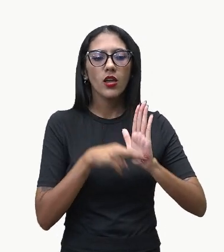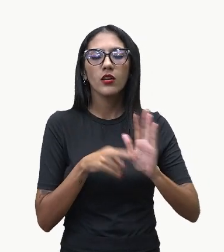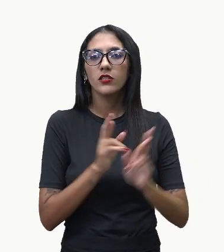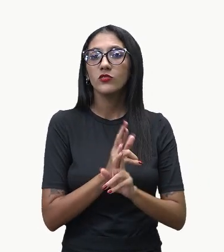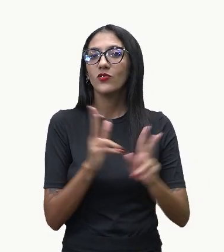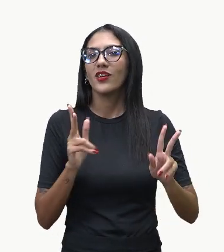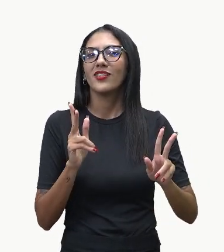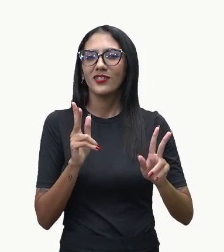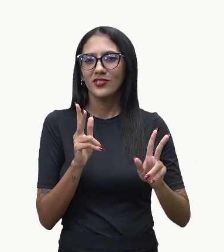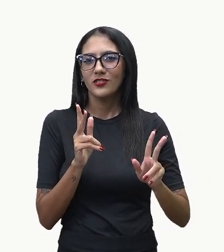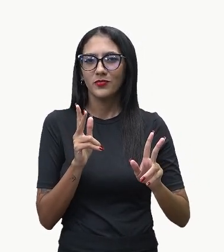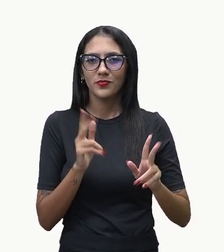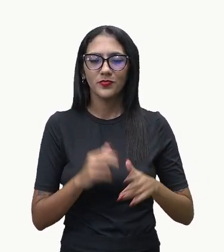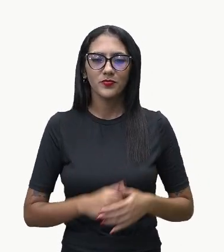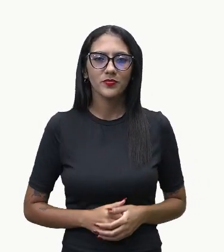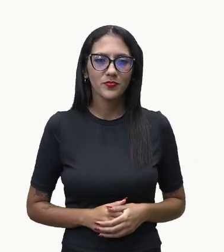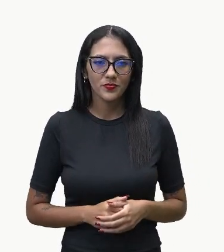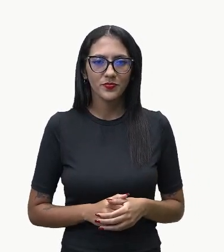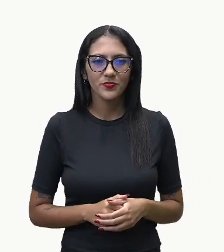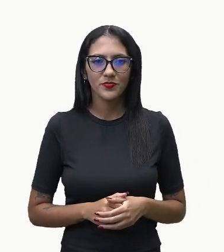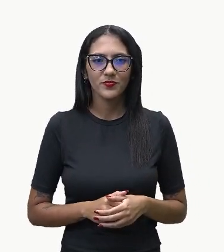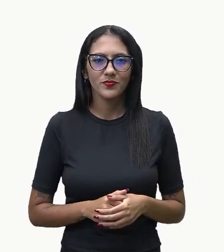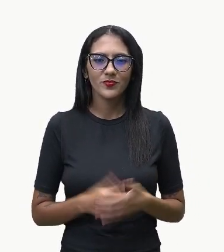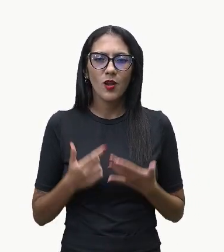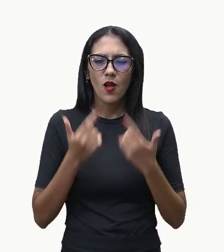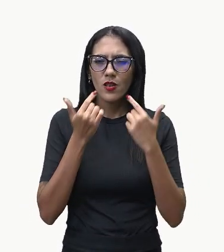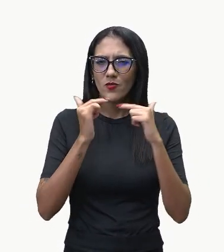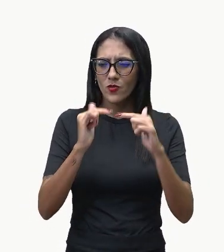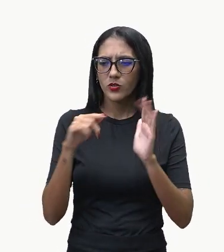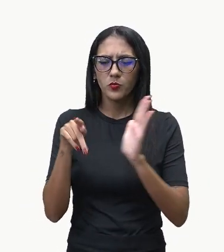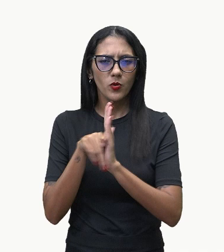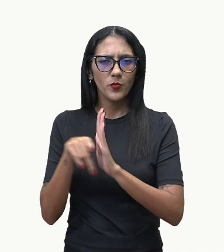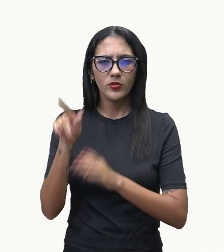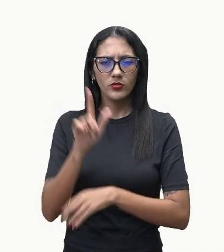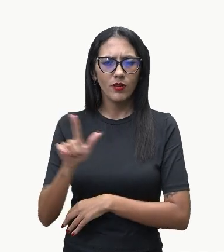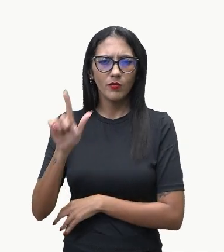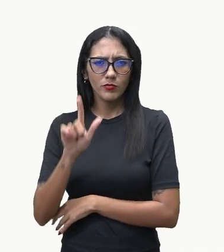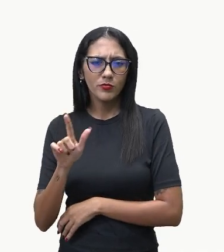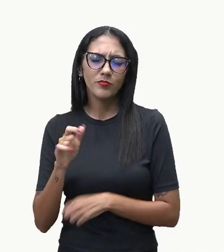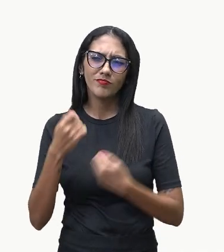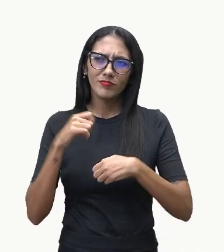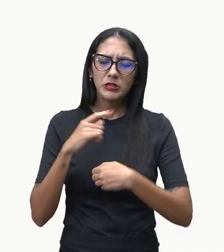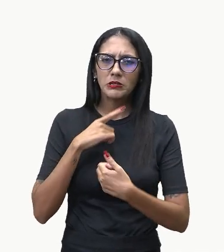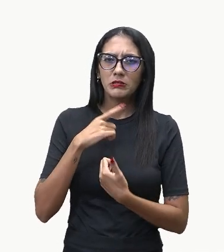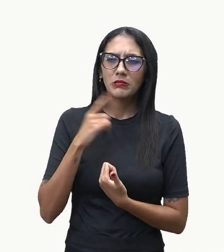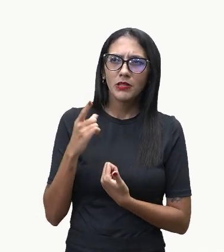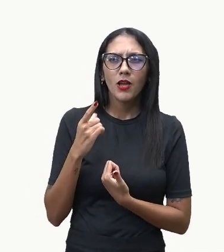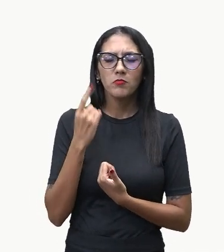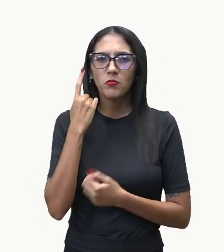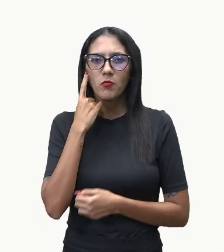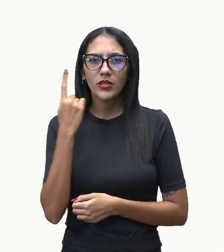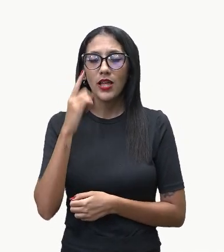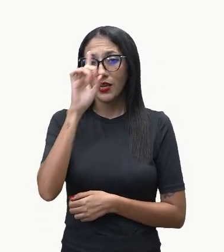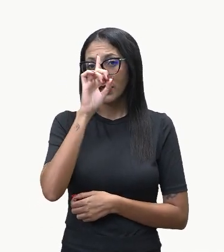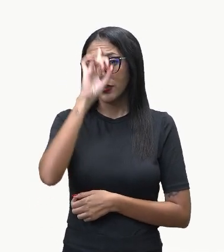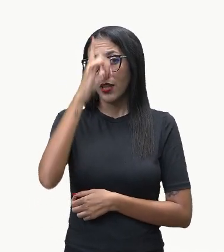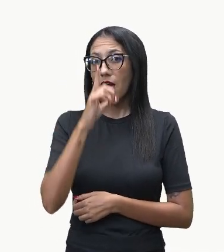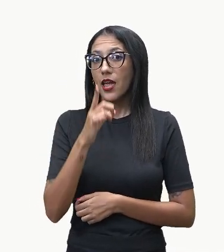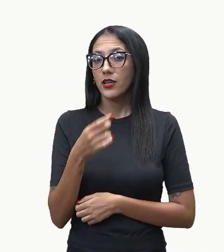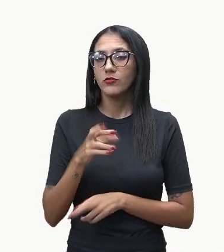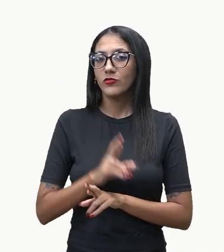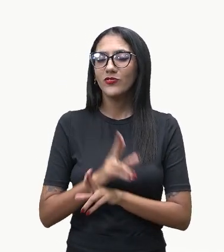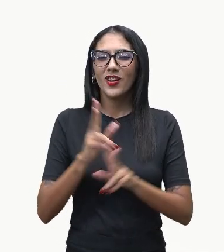comum, porque estamos na linguagem literária, nós temos que buscar isso continuamente, né? Aquilo que